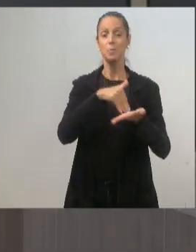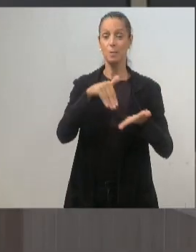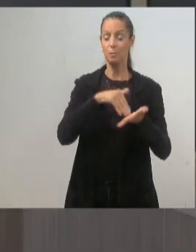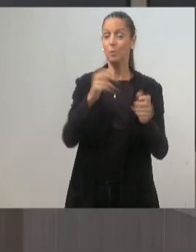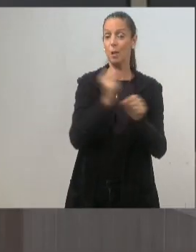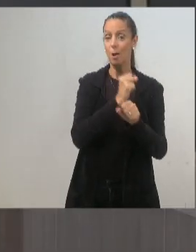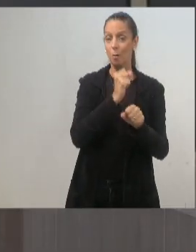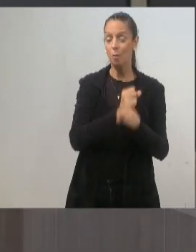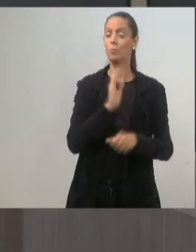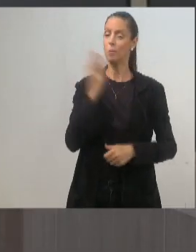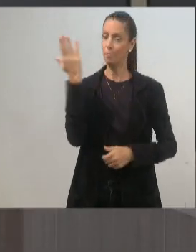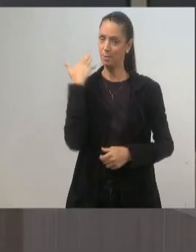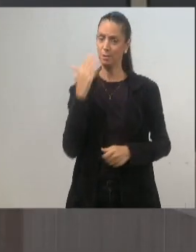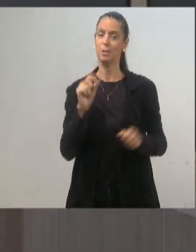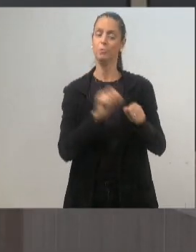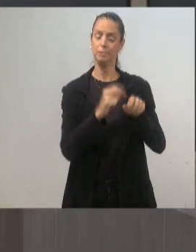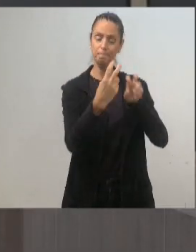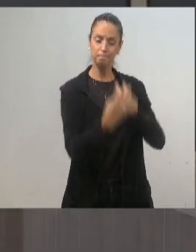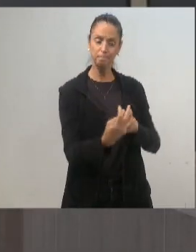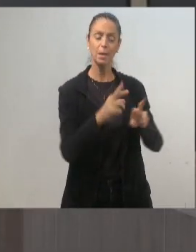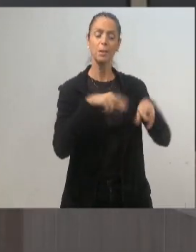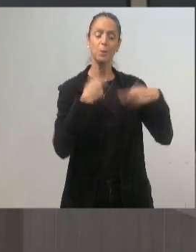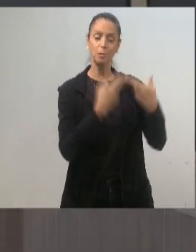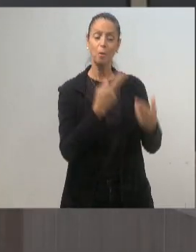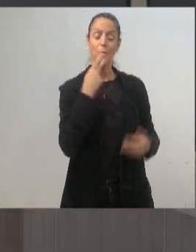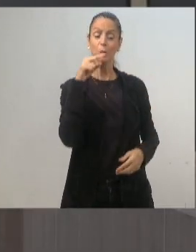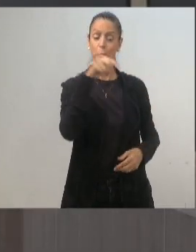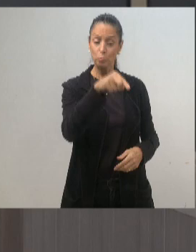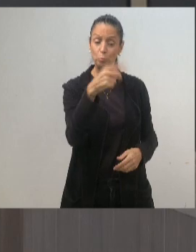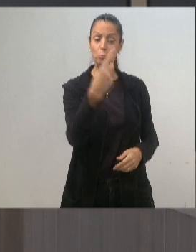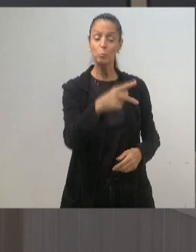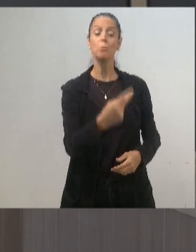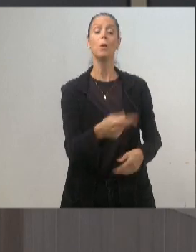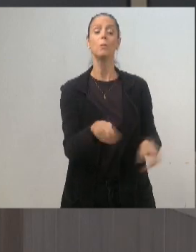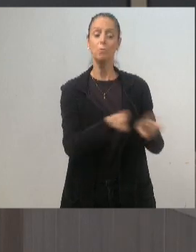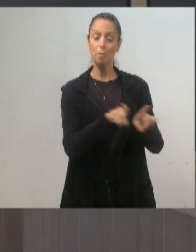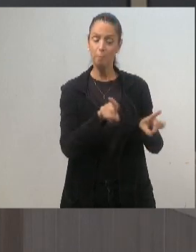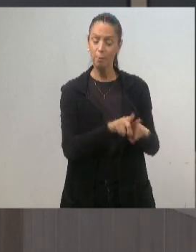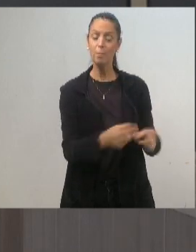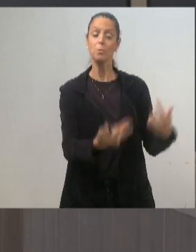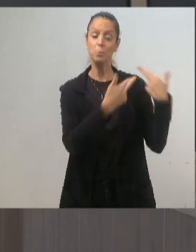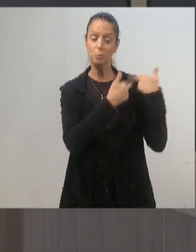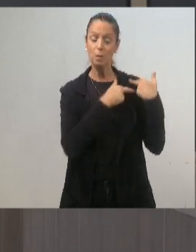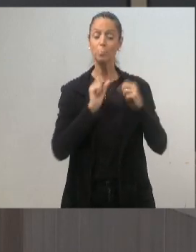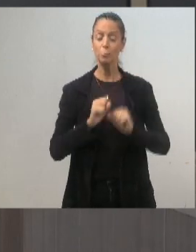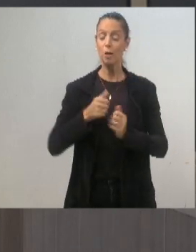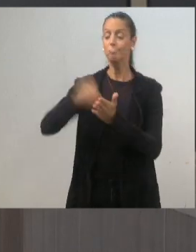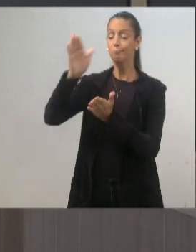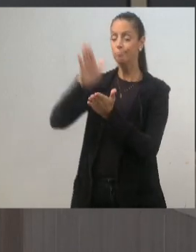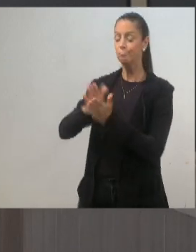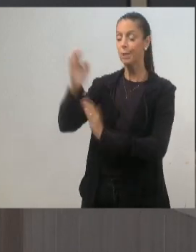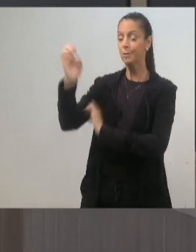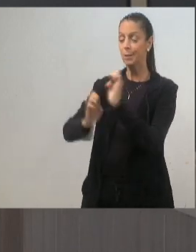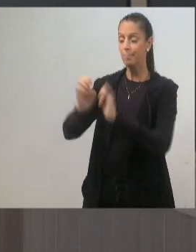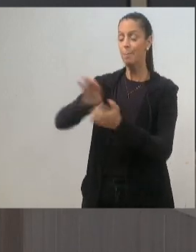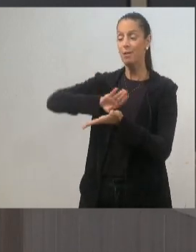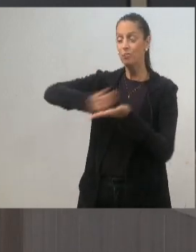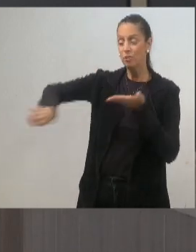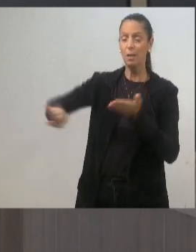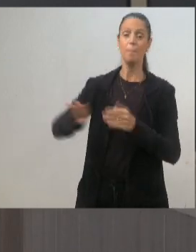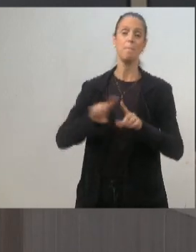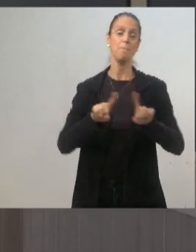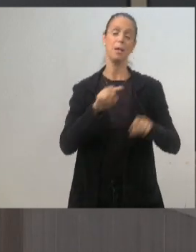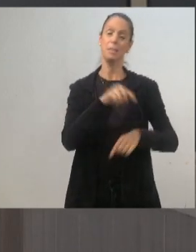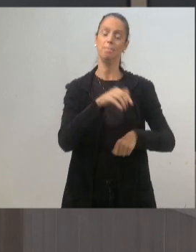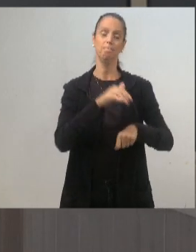secretário, eu deixei bem claro que a responsabilidade é dele, porque ele também poderia notificar várias vezes essa empresa para já tirar essa empresa do mercado, mas não